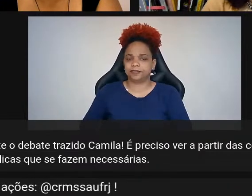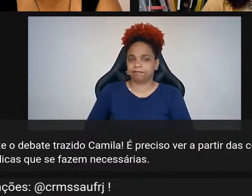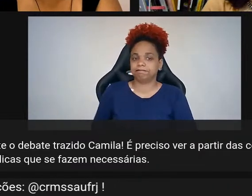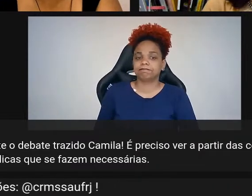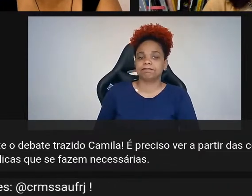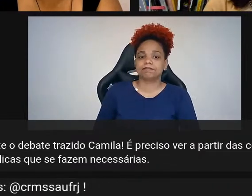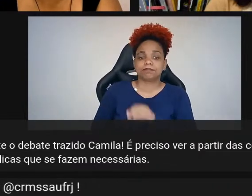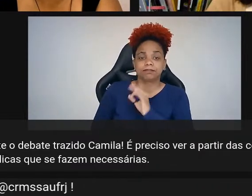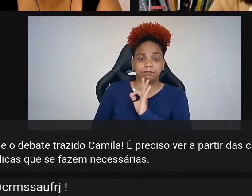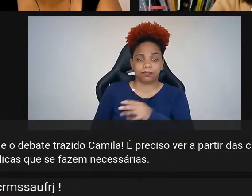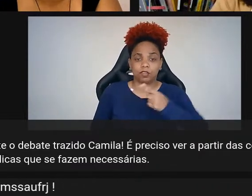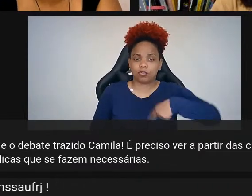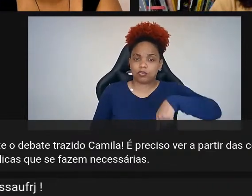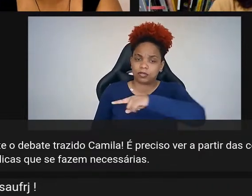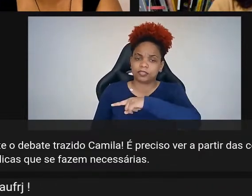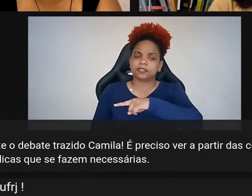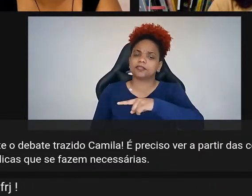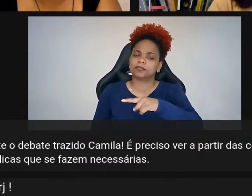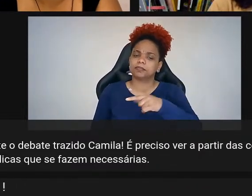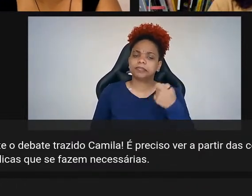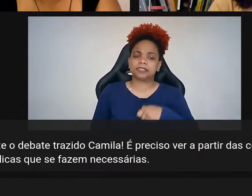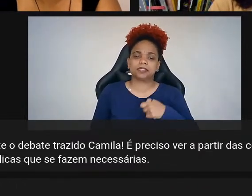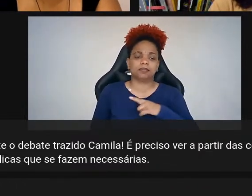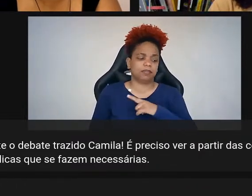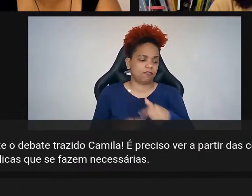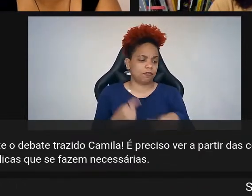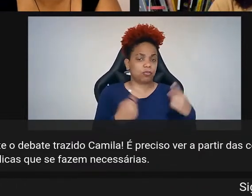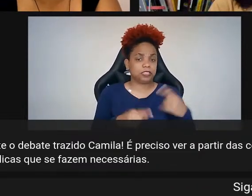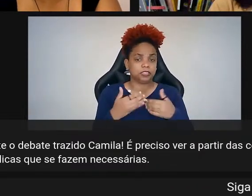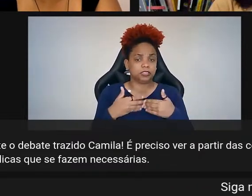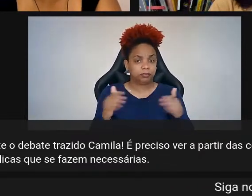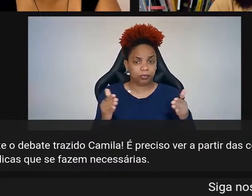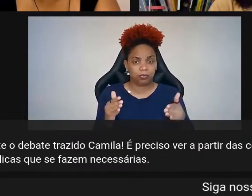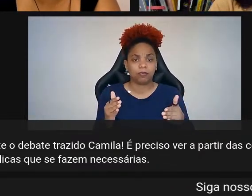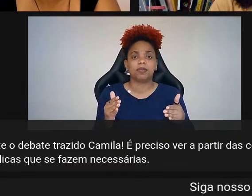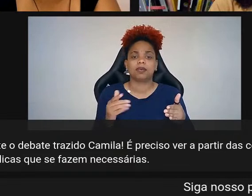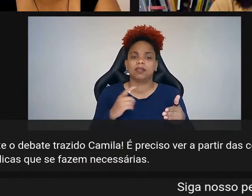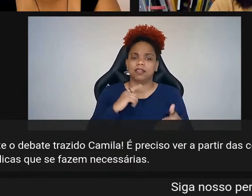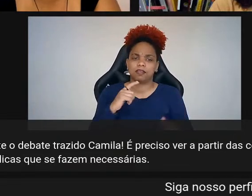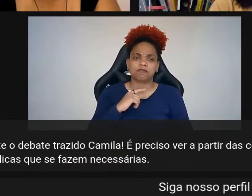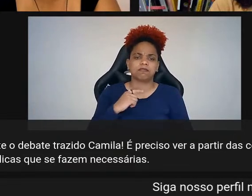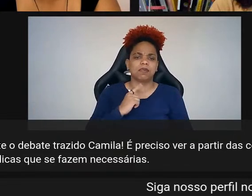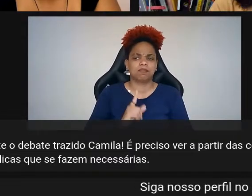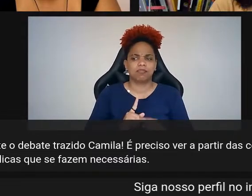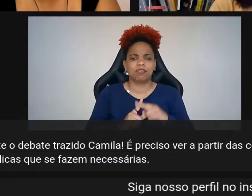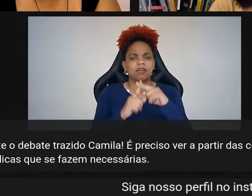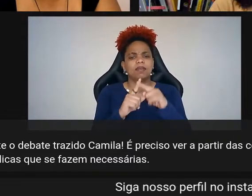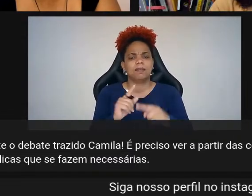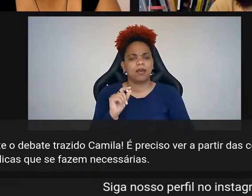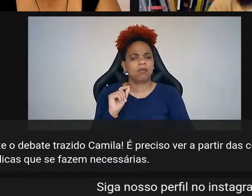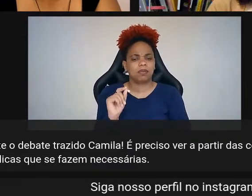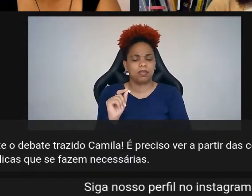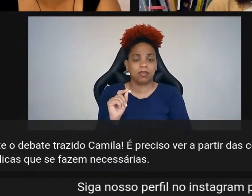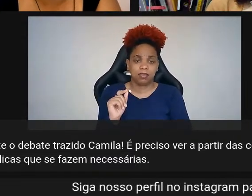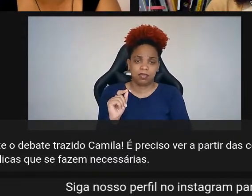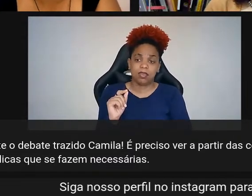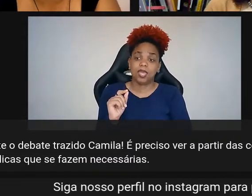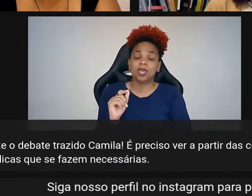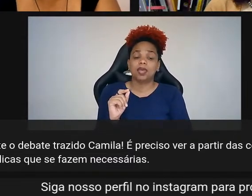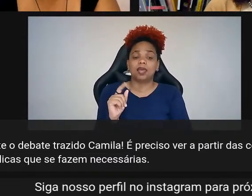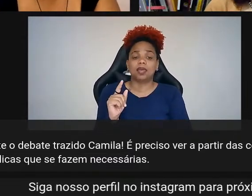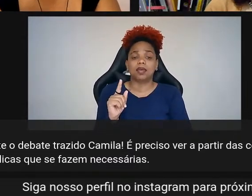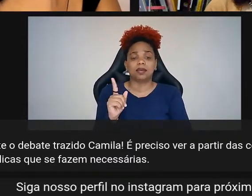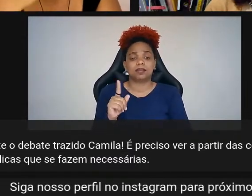Exatamente isso. E a gente precisa disputar a política pública, a gente precisa afirmar a política, ao contrário do que os